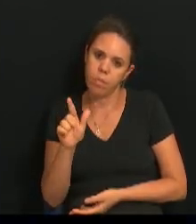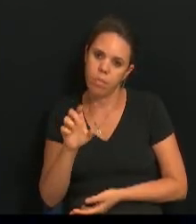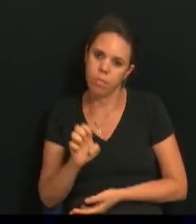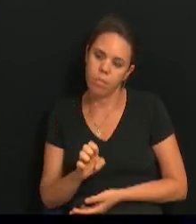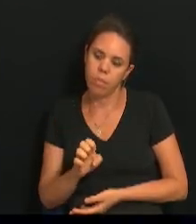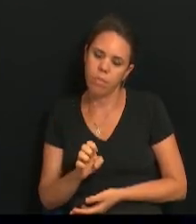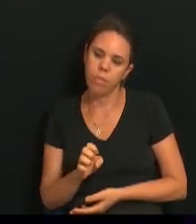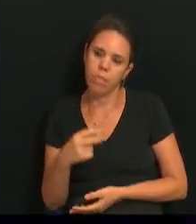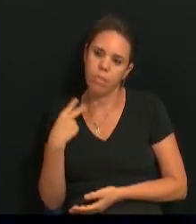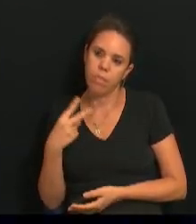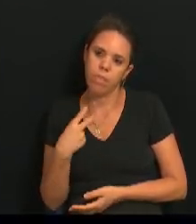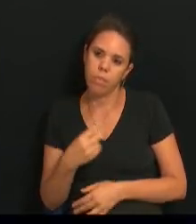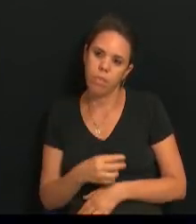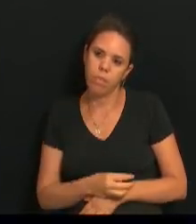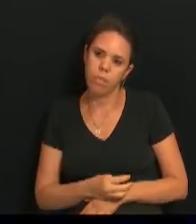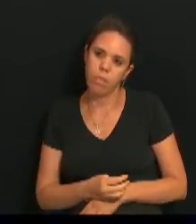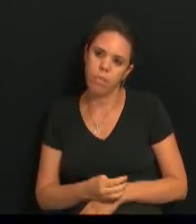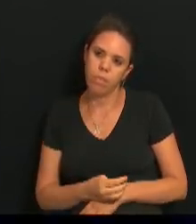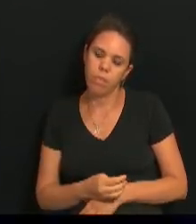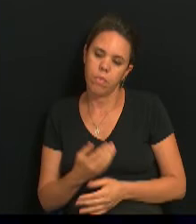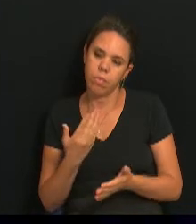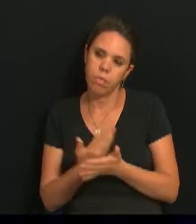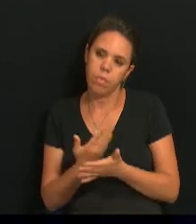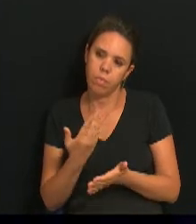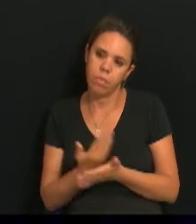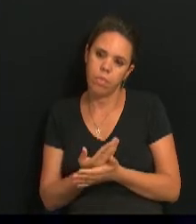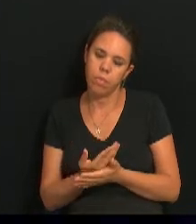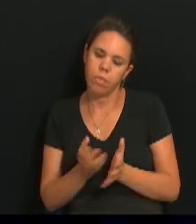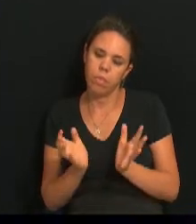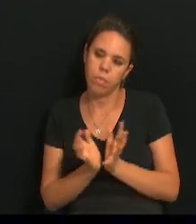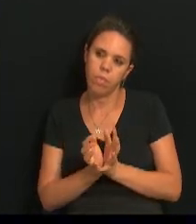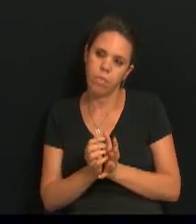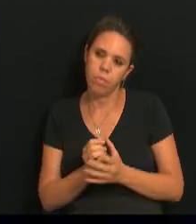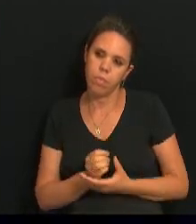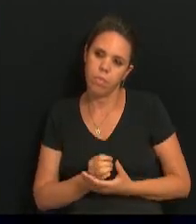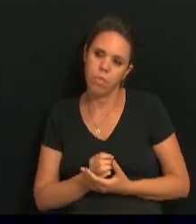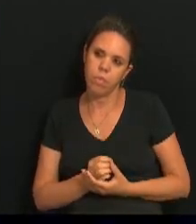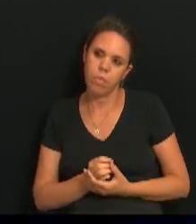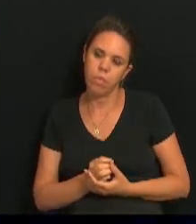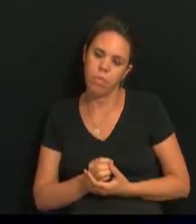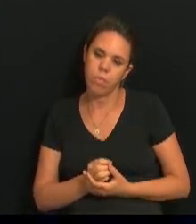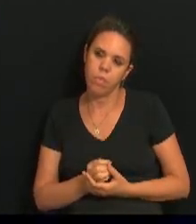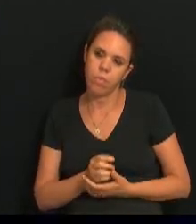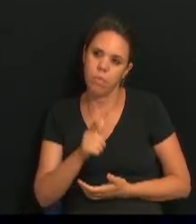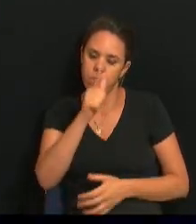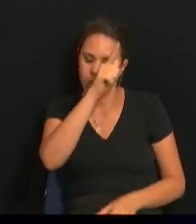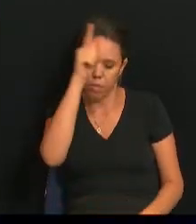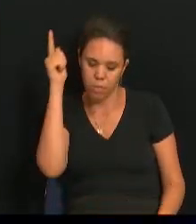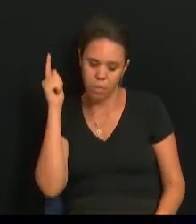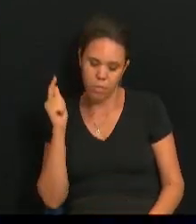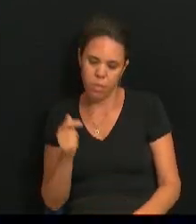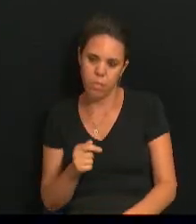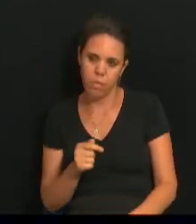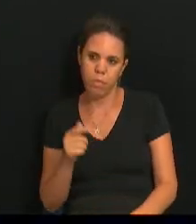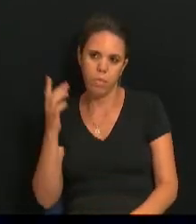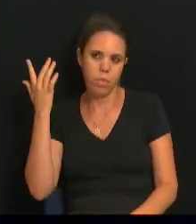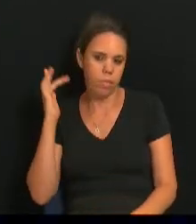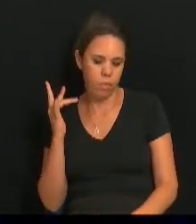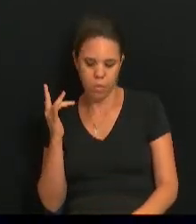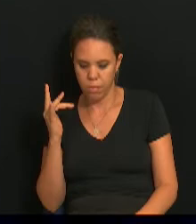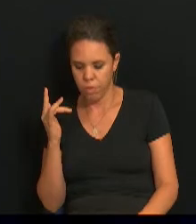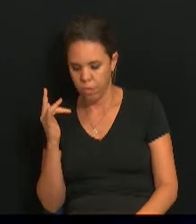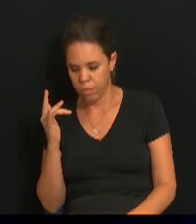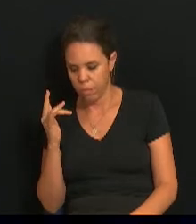aos vereadores que estão estudando essa comissão, aí Gustavo Peta, Paulo Bufo, a Guida, que